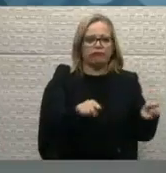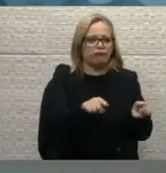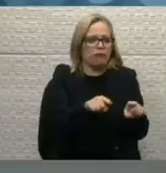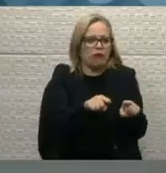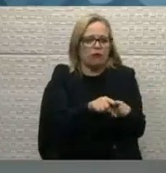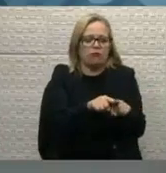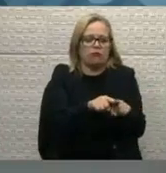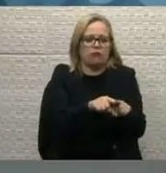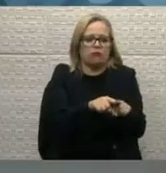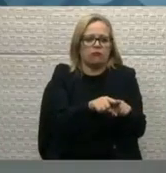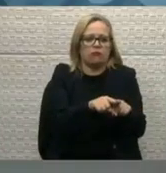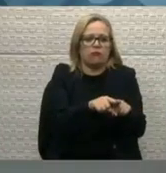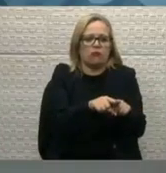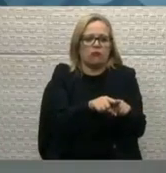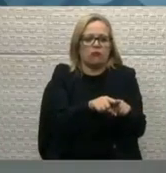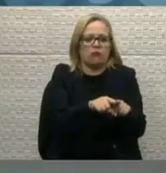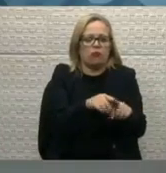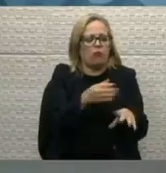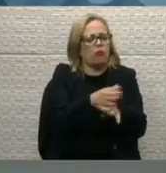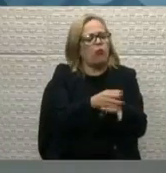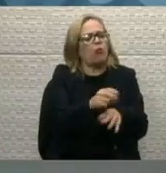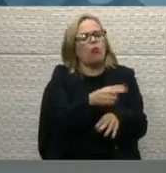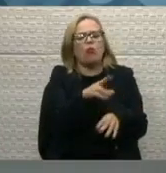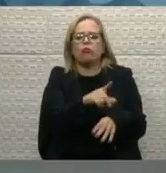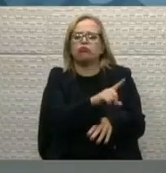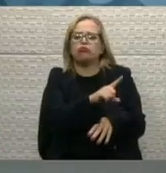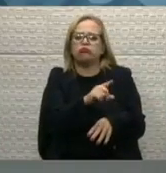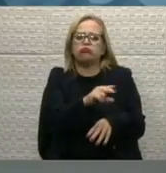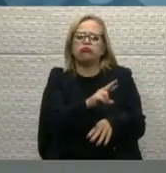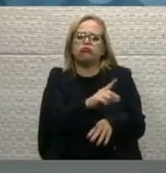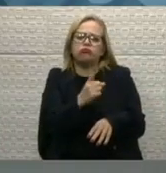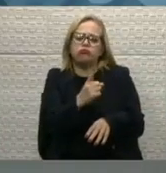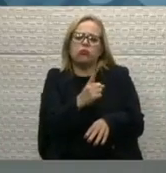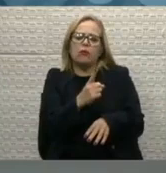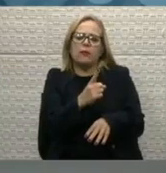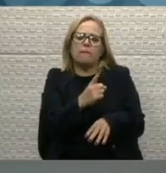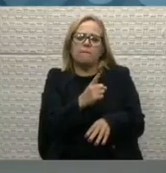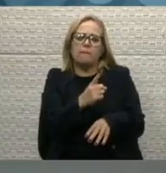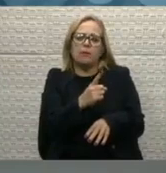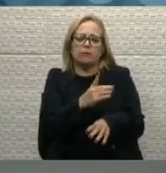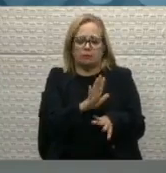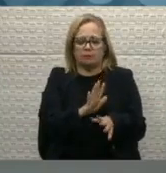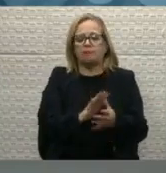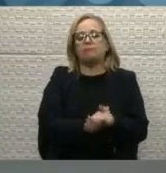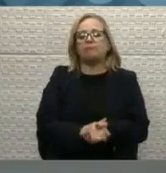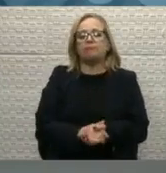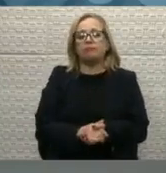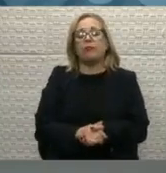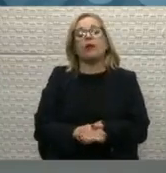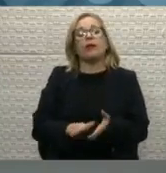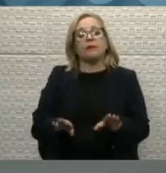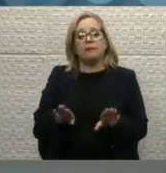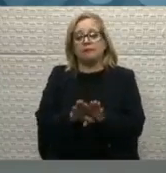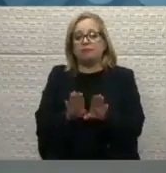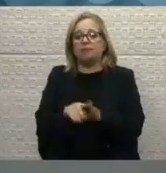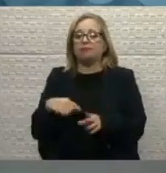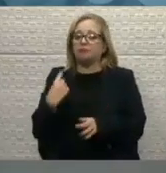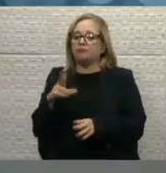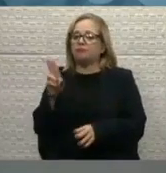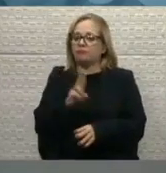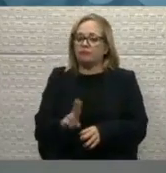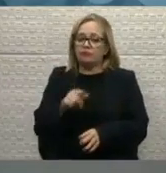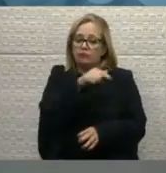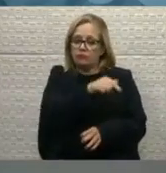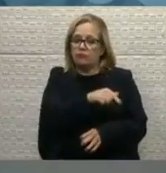uma diagonal com entradas iguais a 1 e fora da diagonal principal entradas nulas. E, inclusive, nós vamos